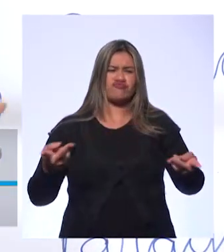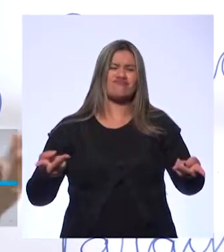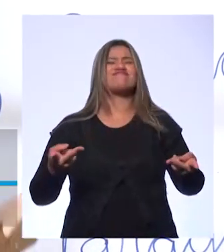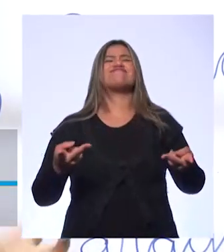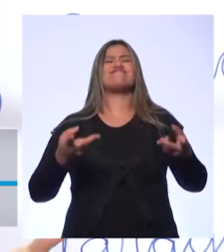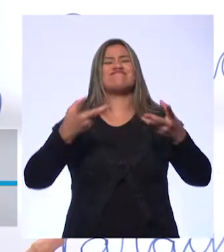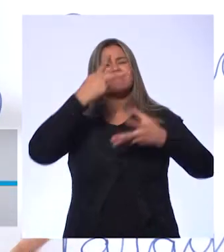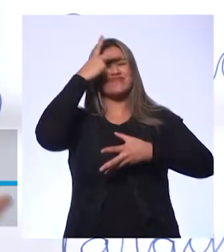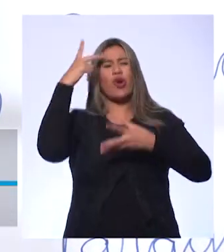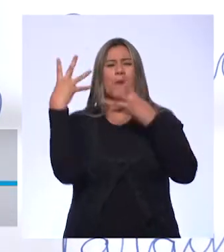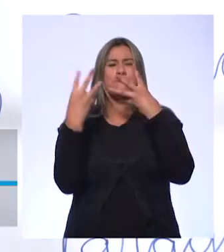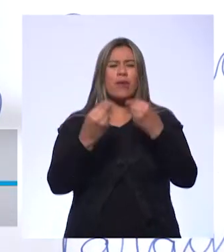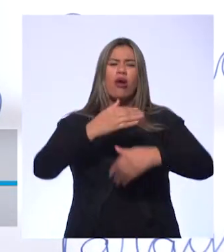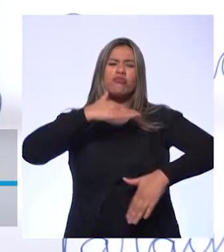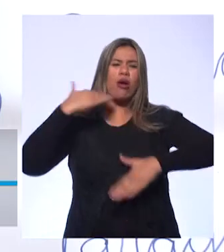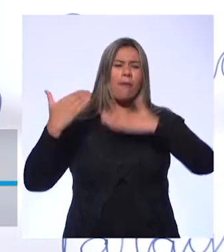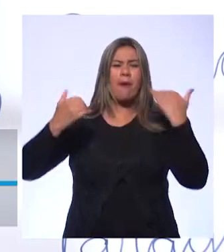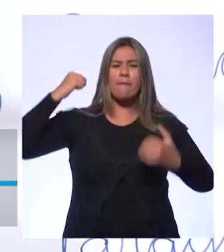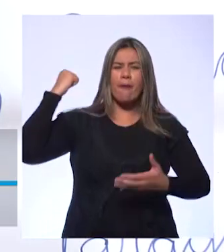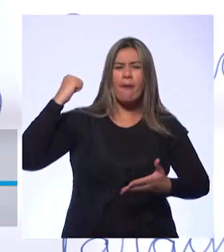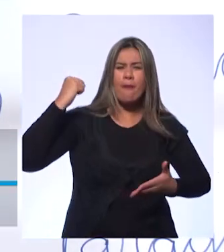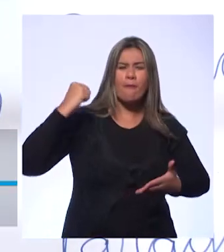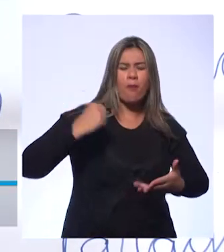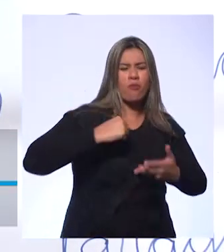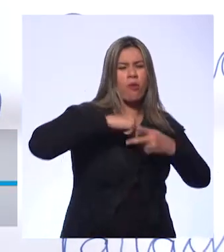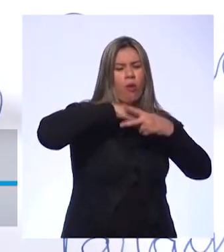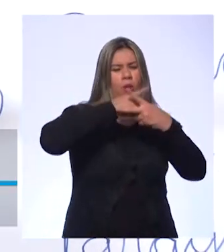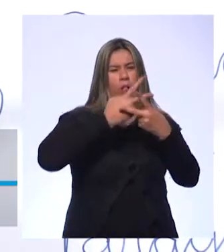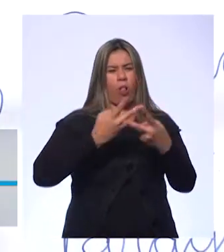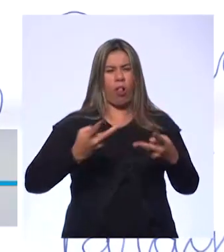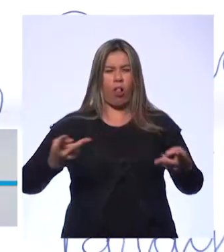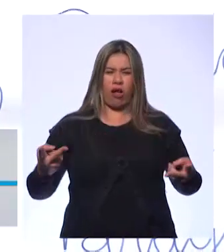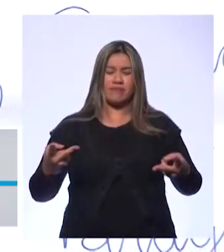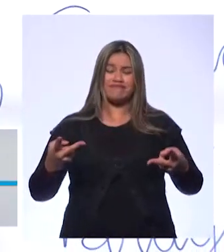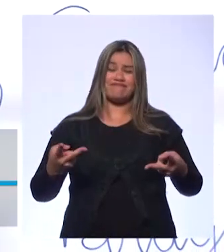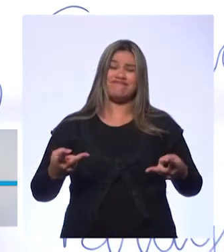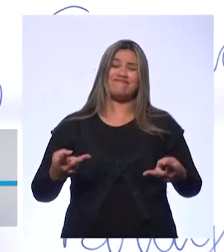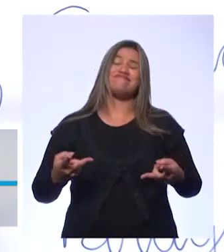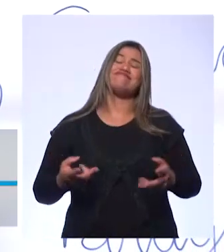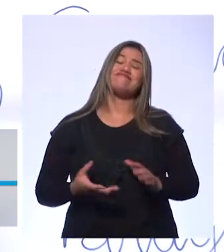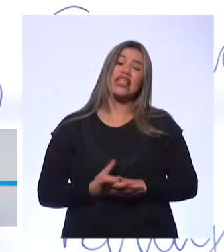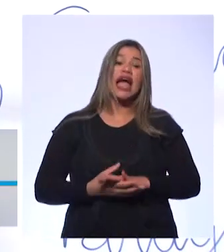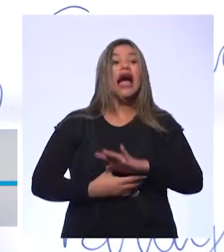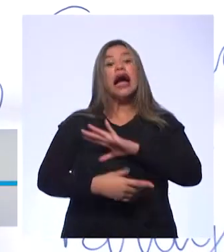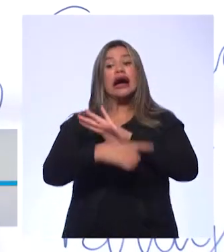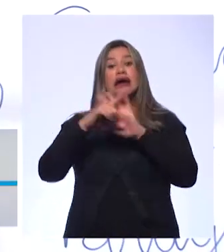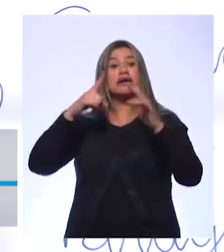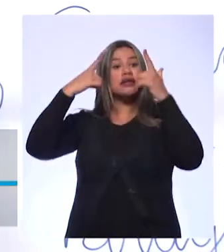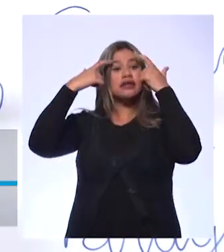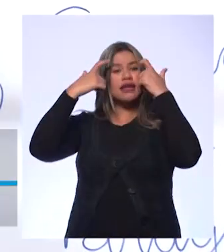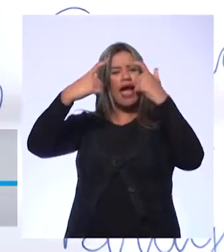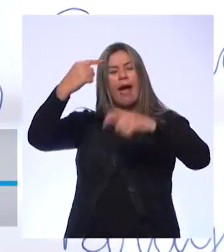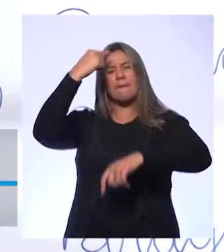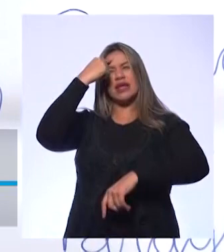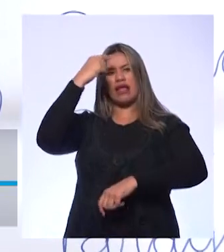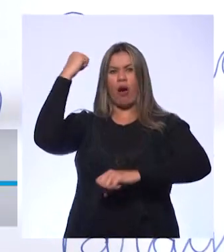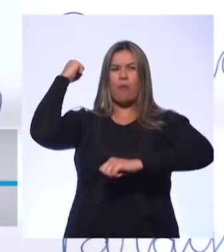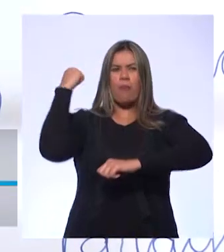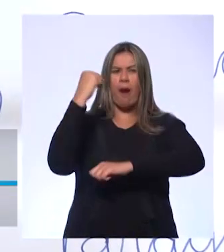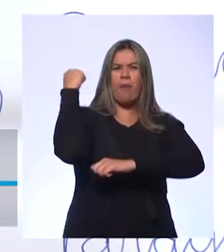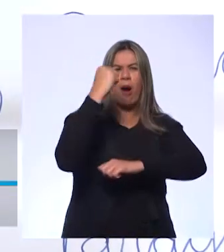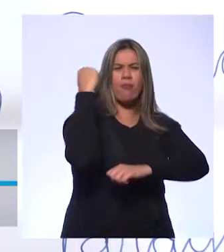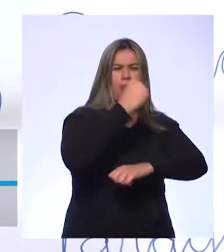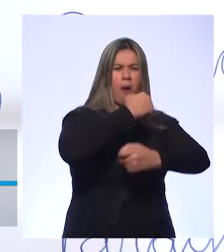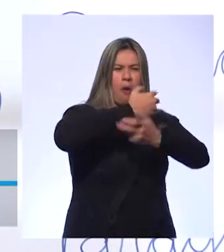número de pessoas e são genocídio tá bem a guerra do Paraguai ela não foi pensada